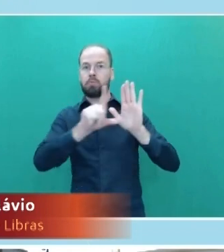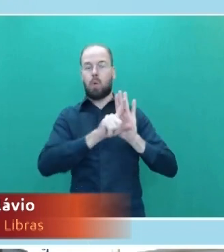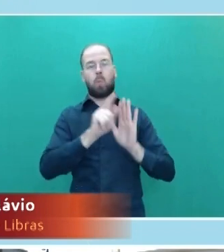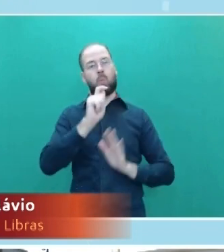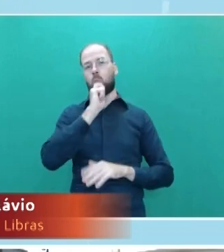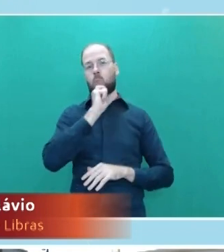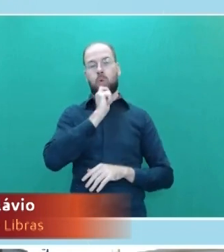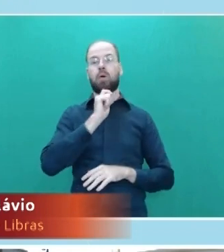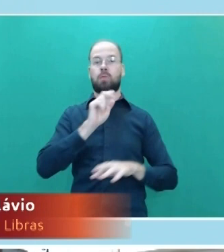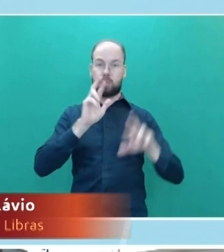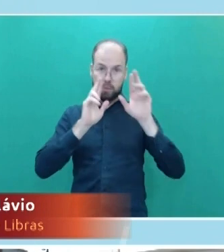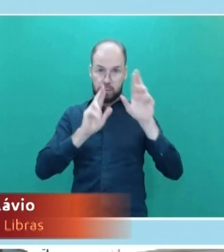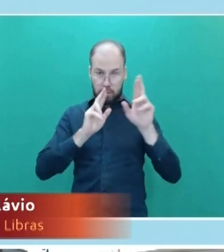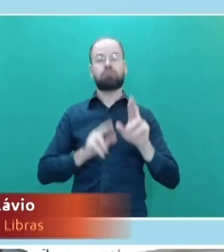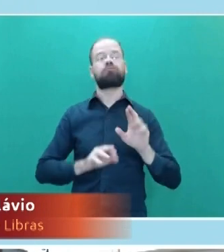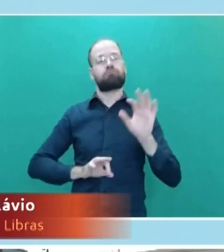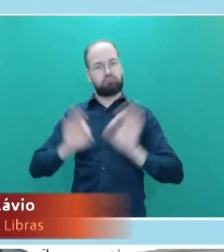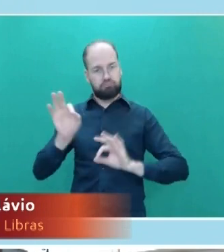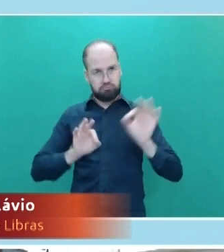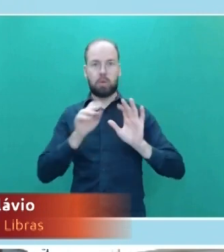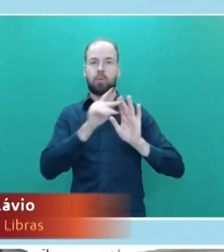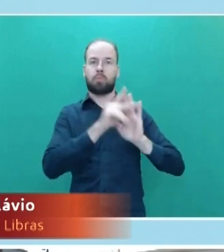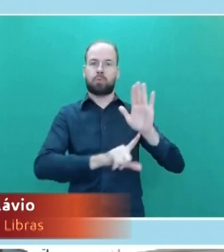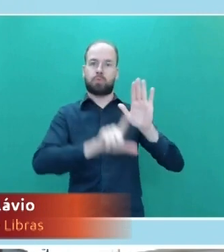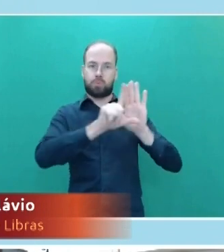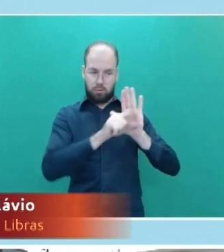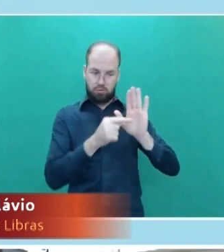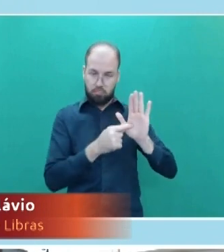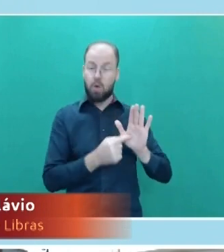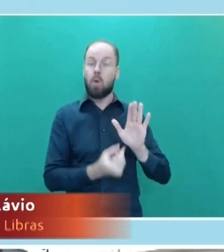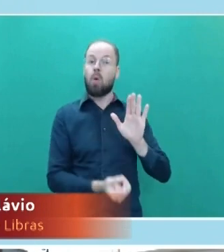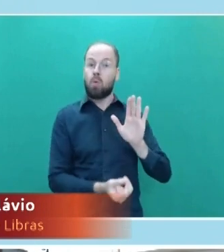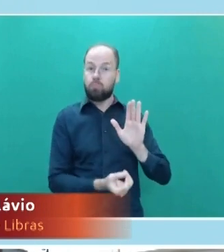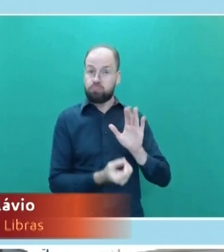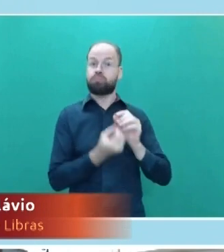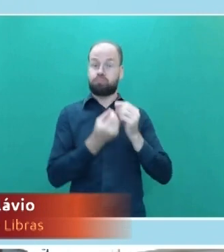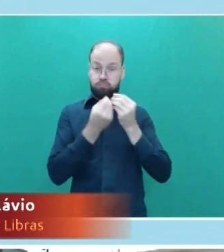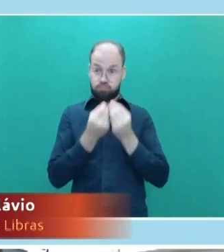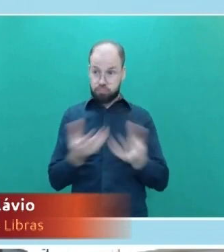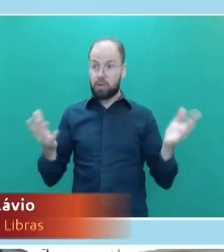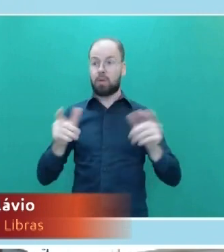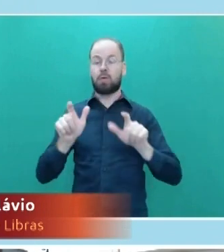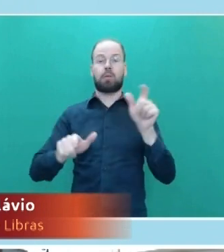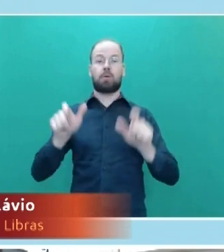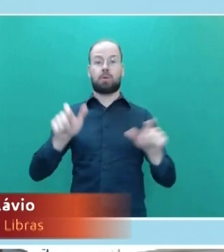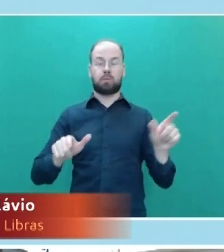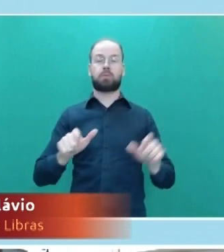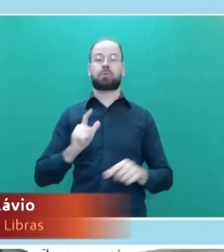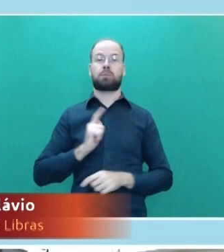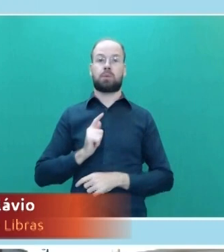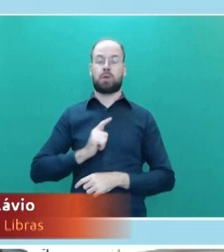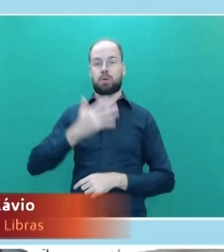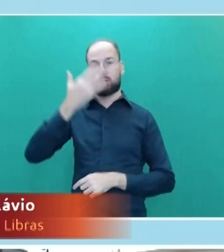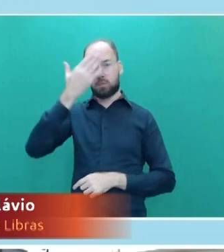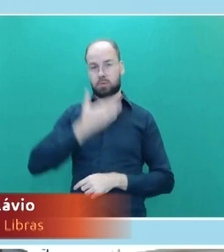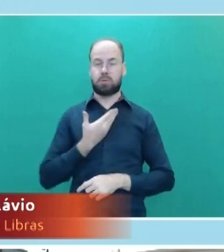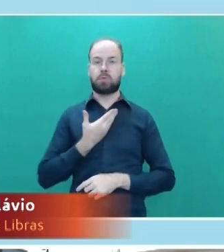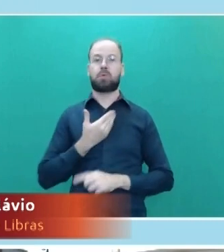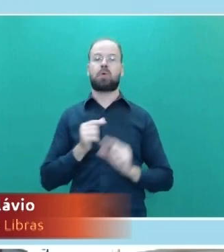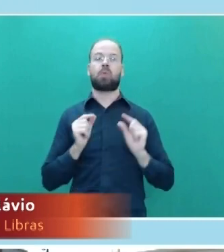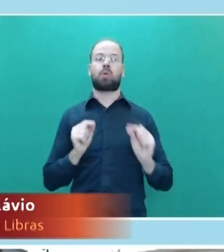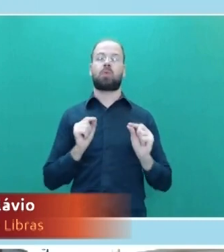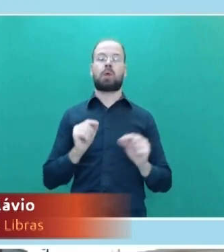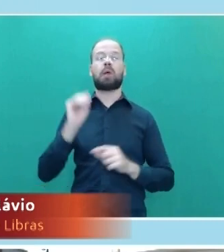seja feito e que esses trabalhadores consigam ter um mínimo de dignidade enquanto tentam